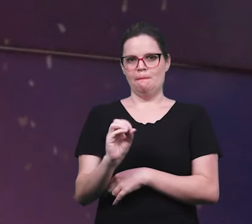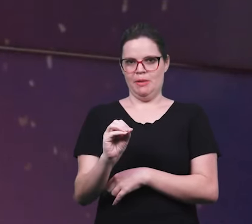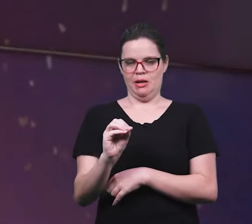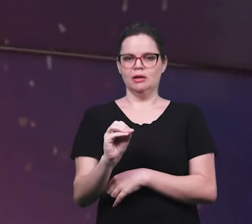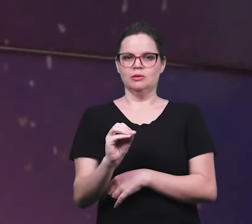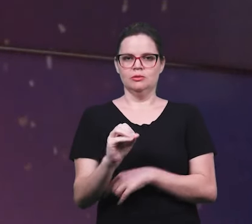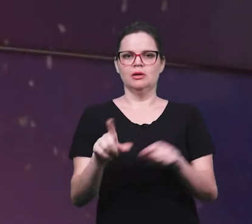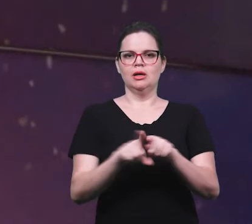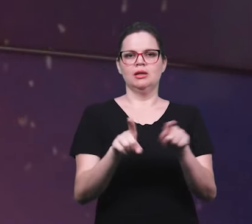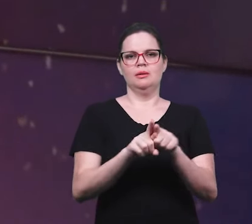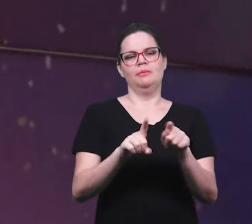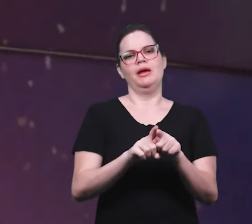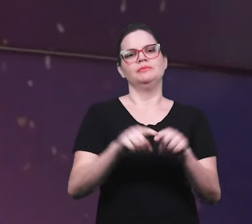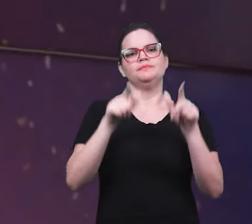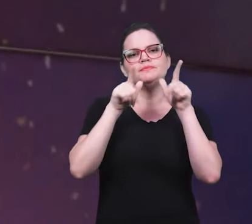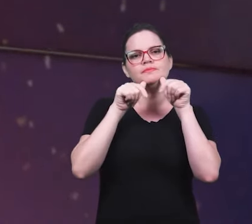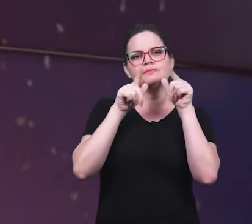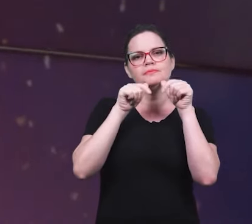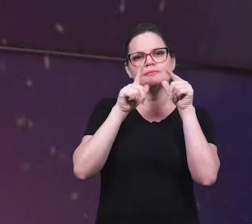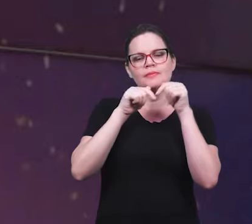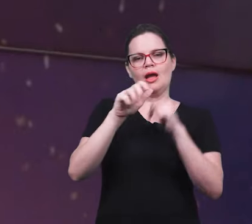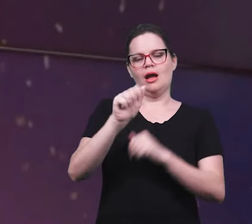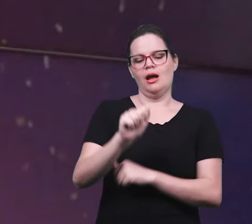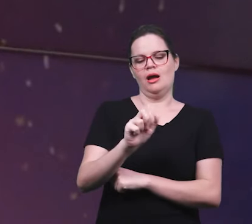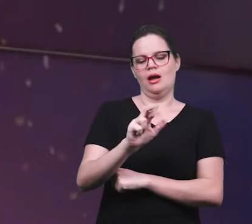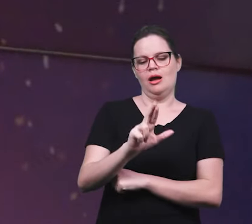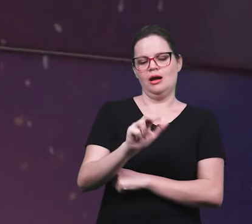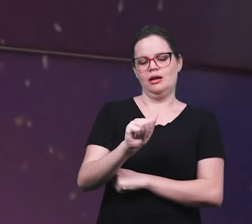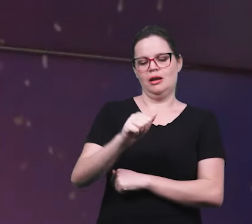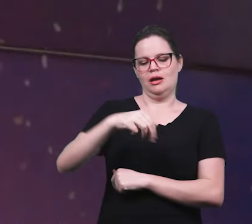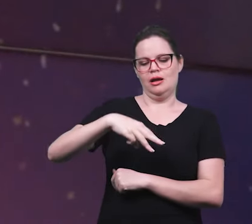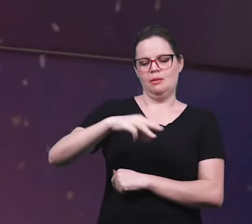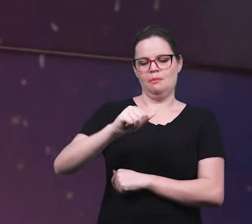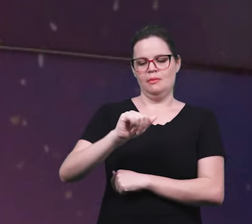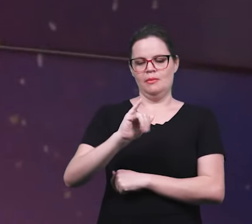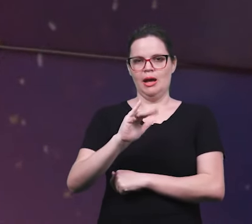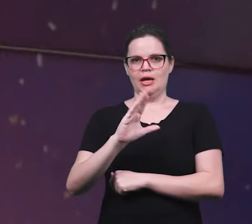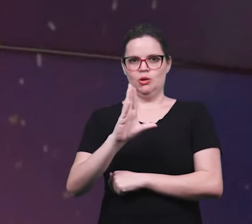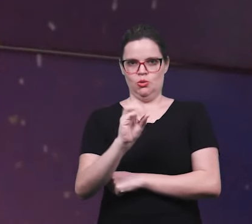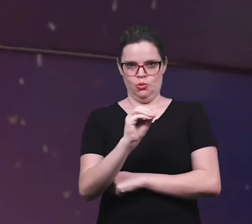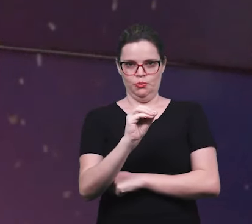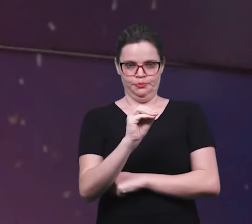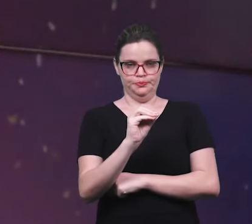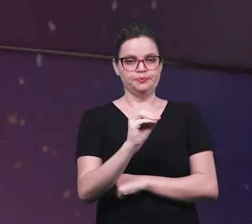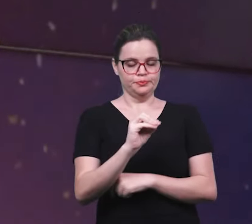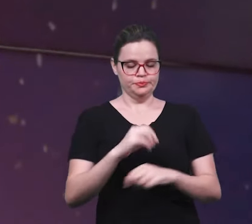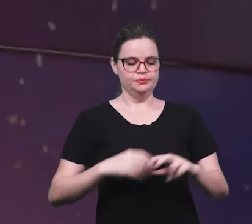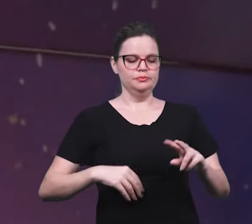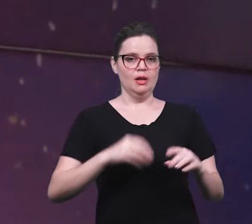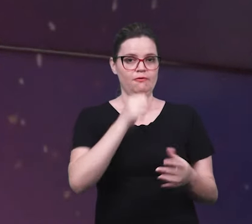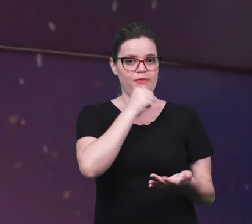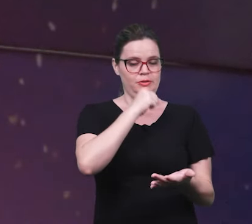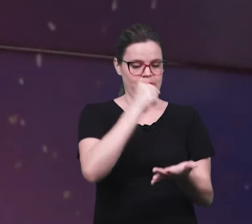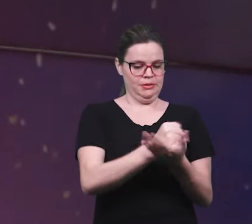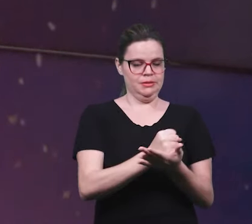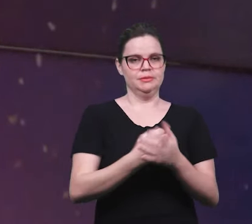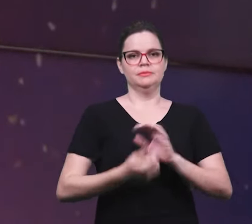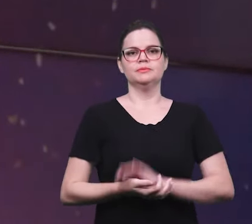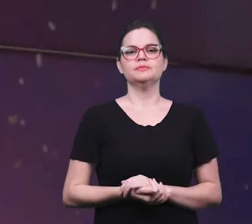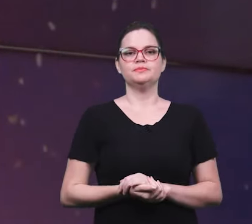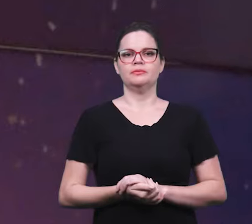ali de manuscritos do Mar Morto é que trazem essa compreensão. Além dessa diferença,